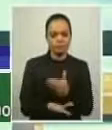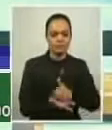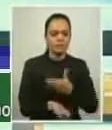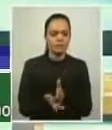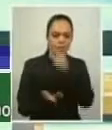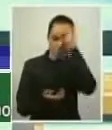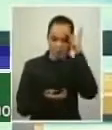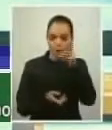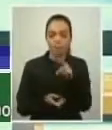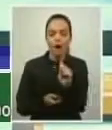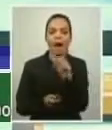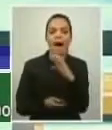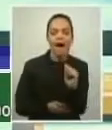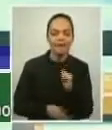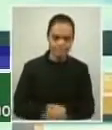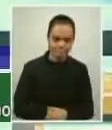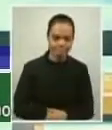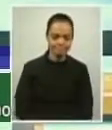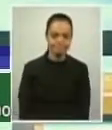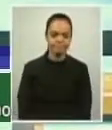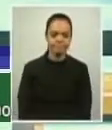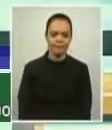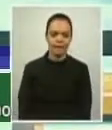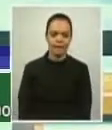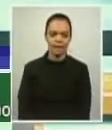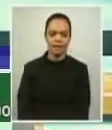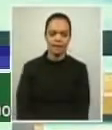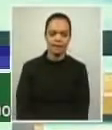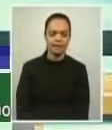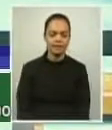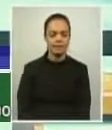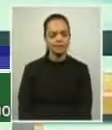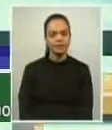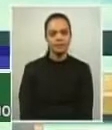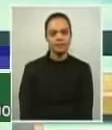aqui por raça e a